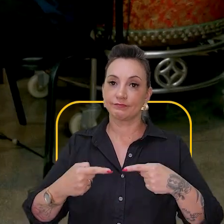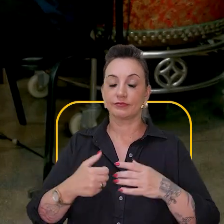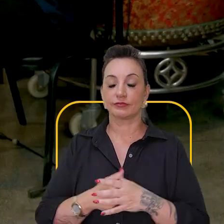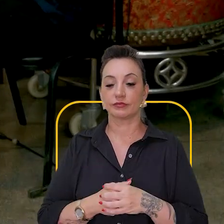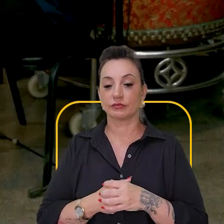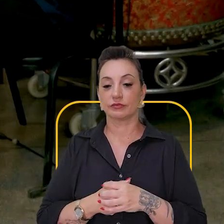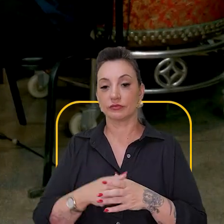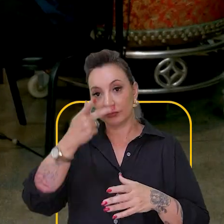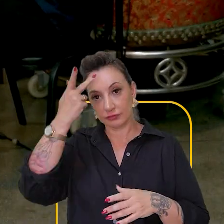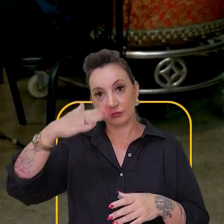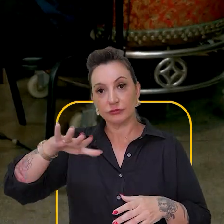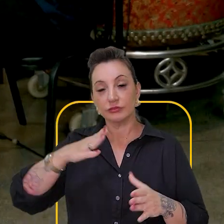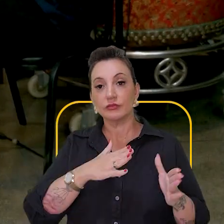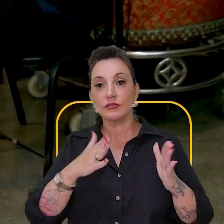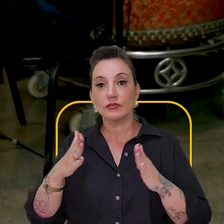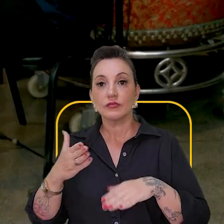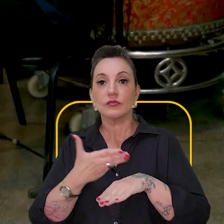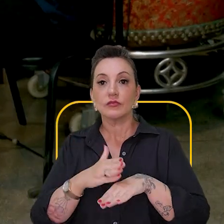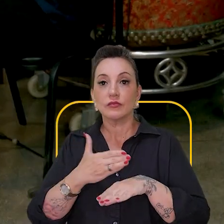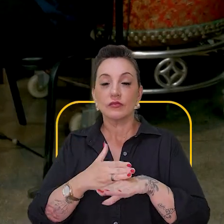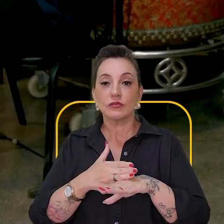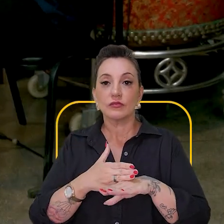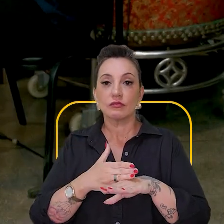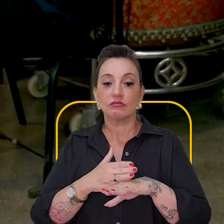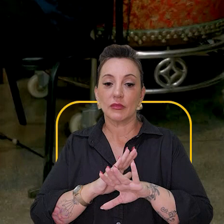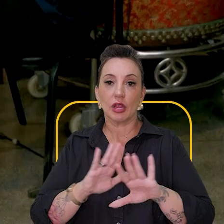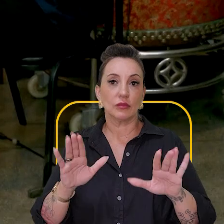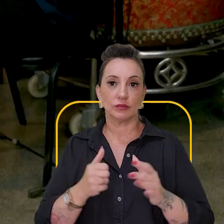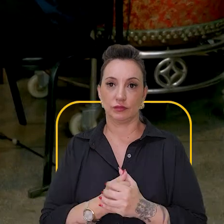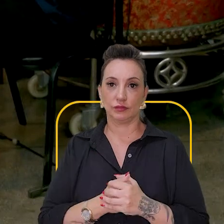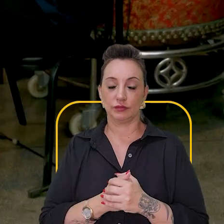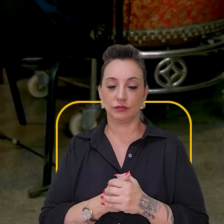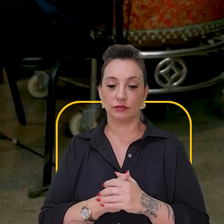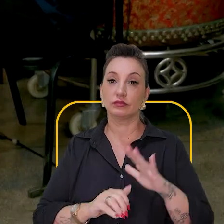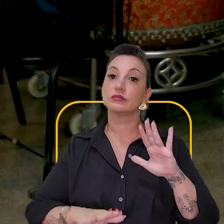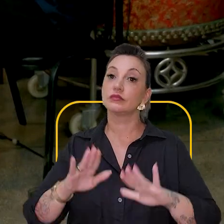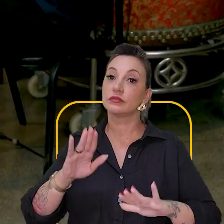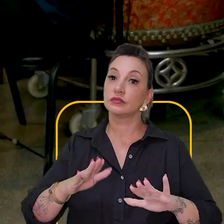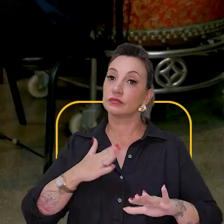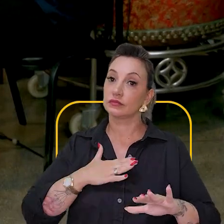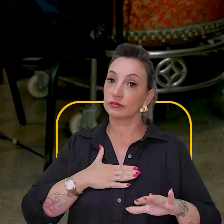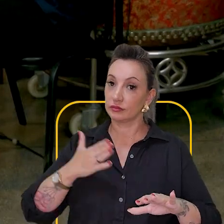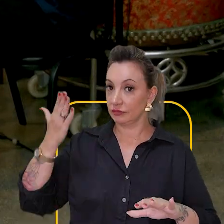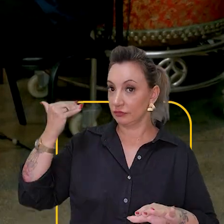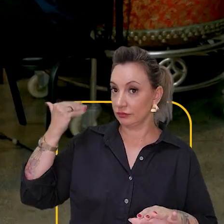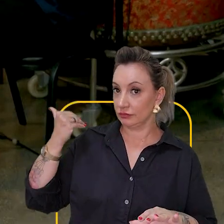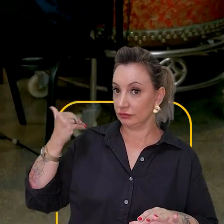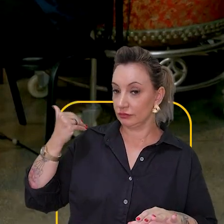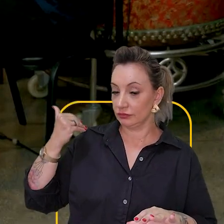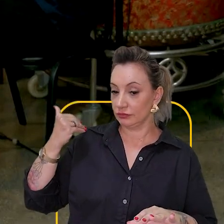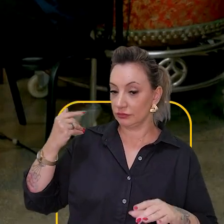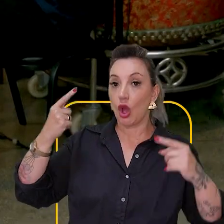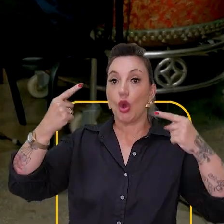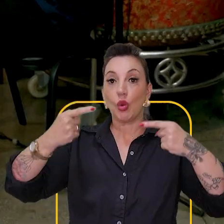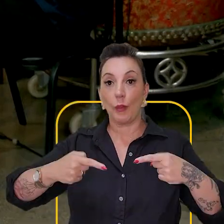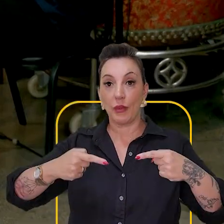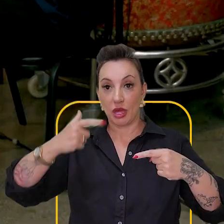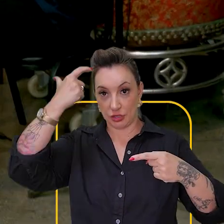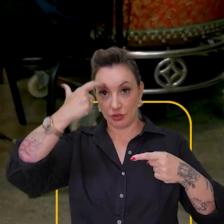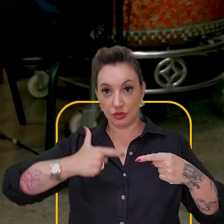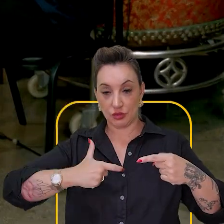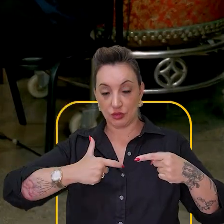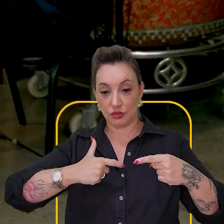assim o pessoal tá numa fase de treinar por treinar uhum né talvez na minha época como eu era